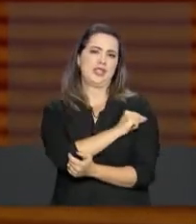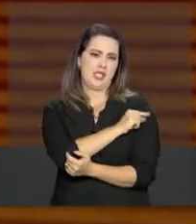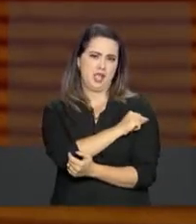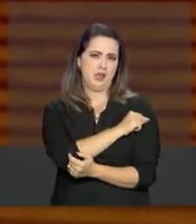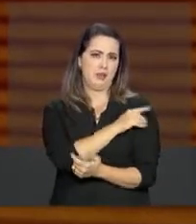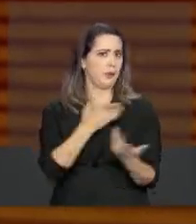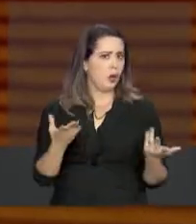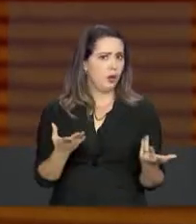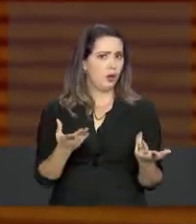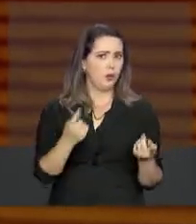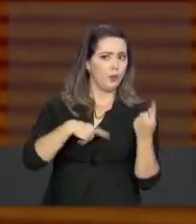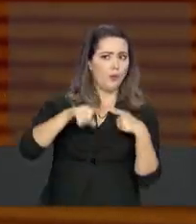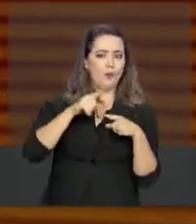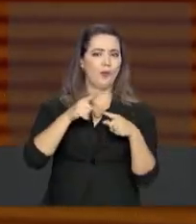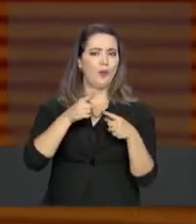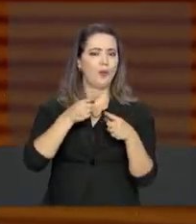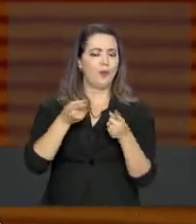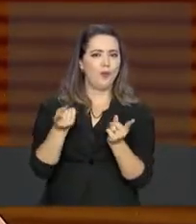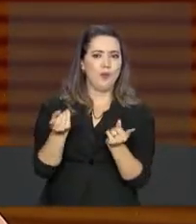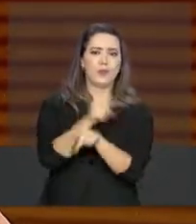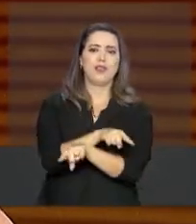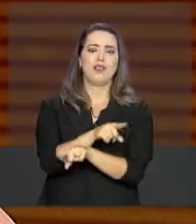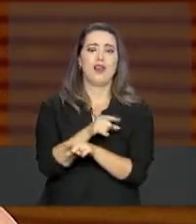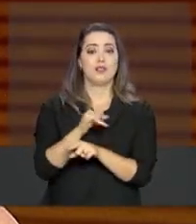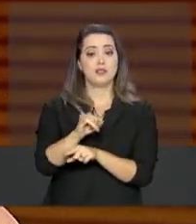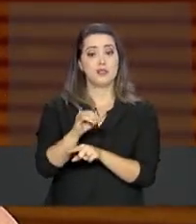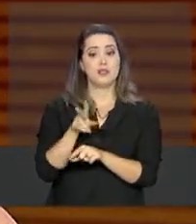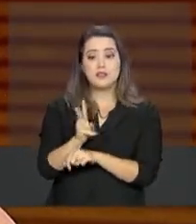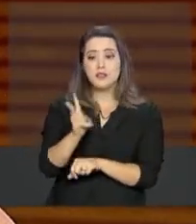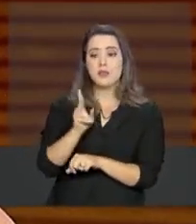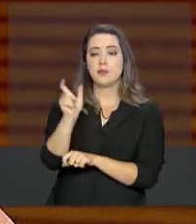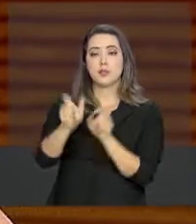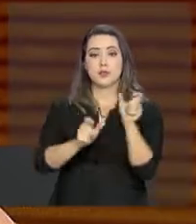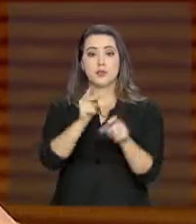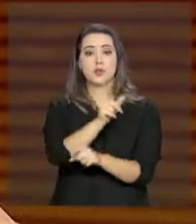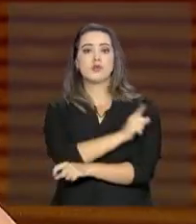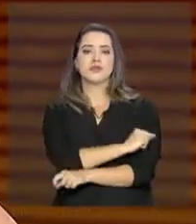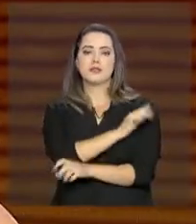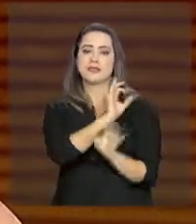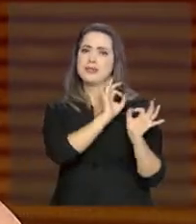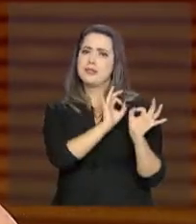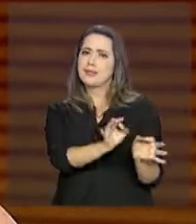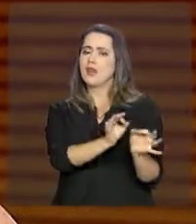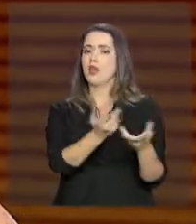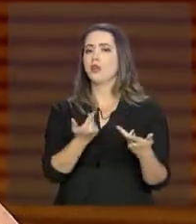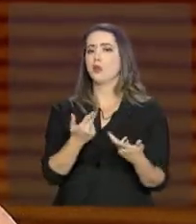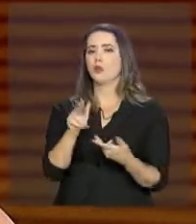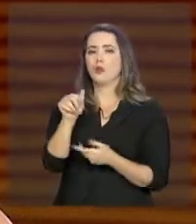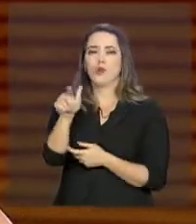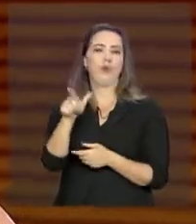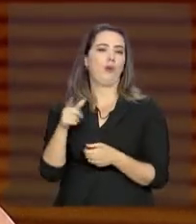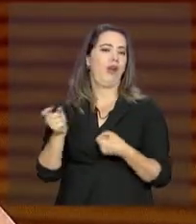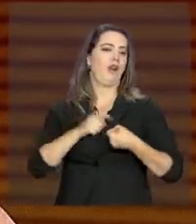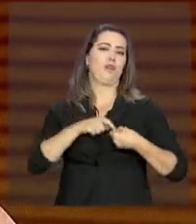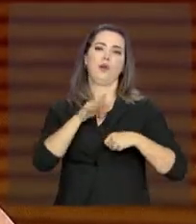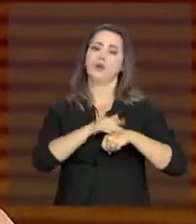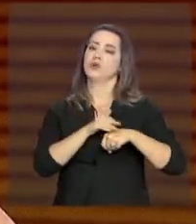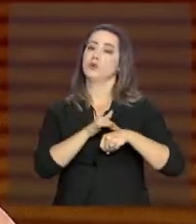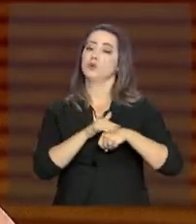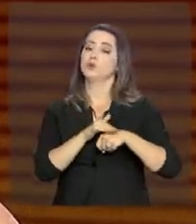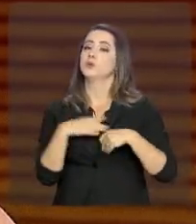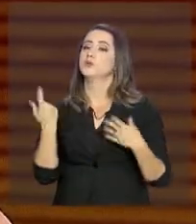pessoas, né? Então, se a gente manter todas as pessoas vacinadas de forma adequada, a gente não vai ter a doença e aí a